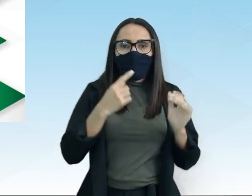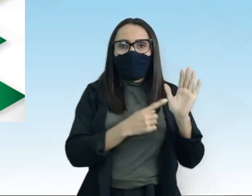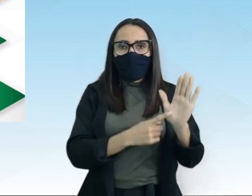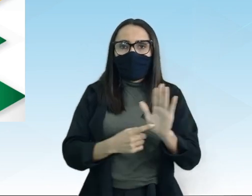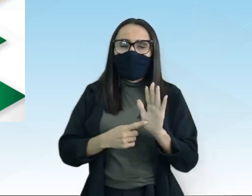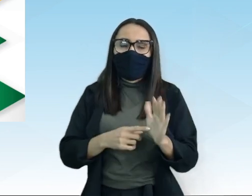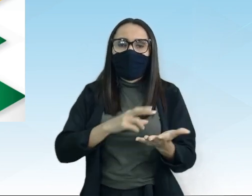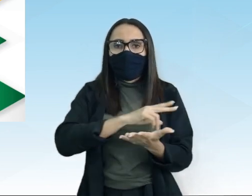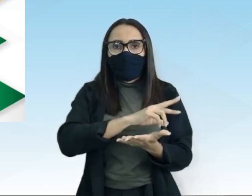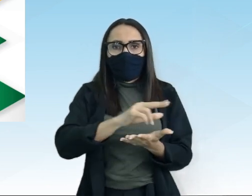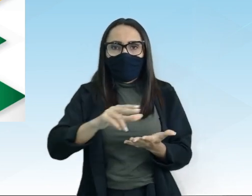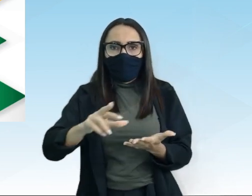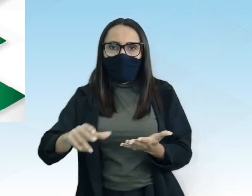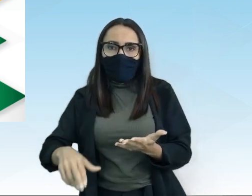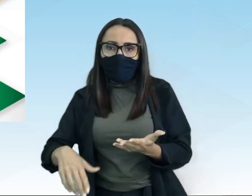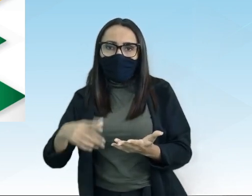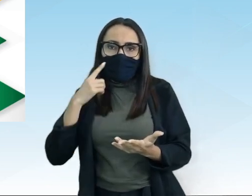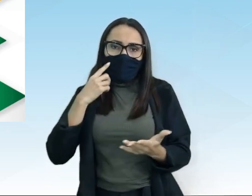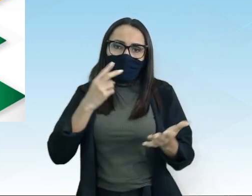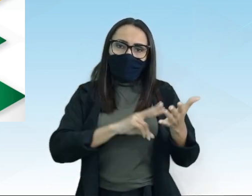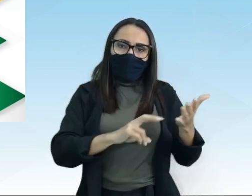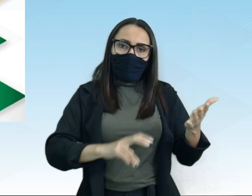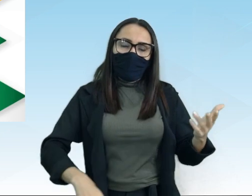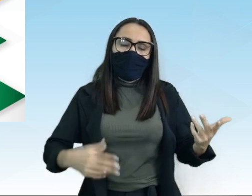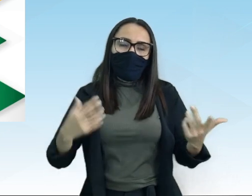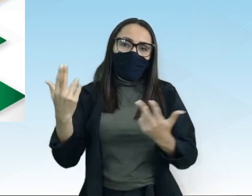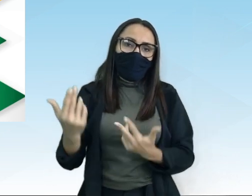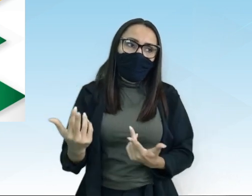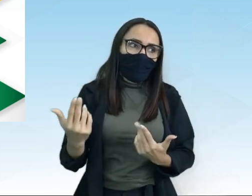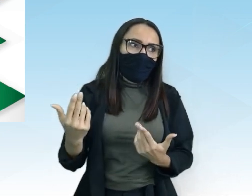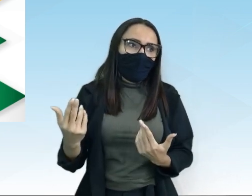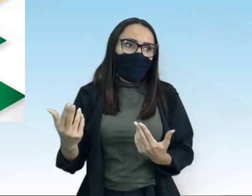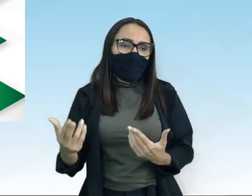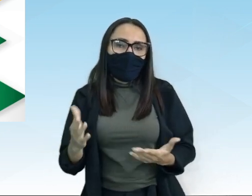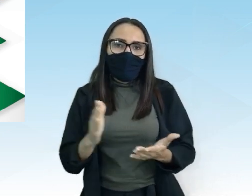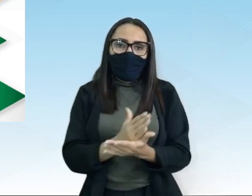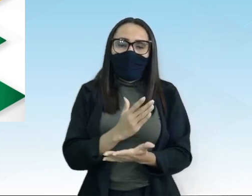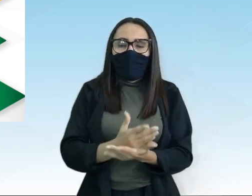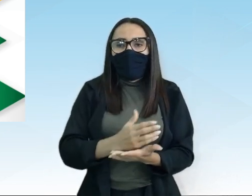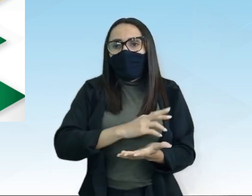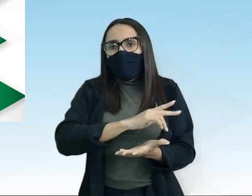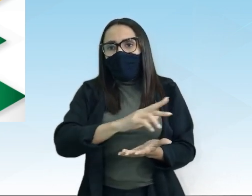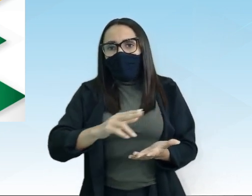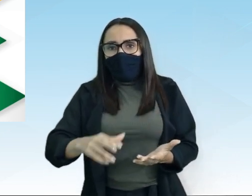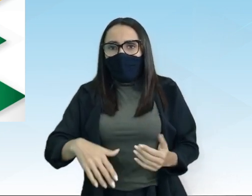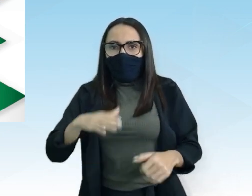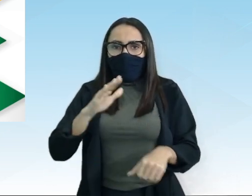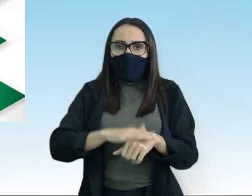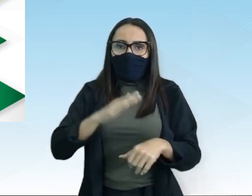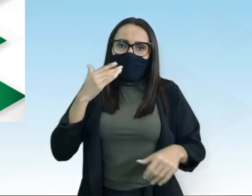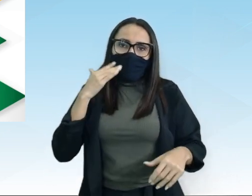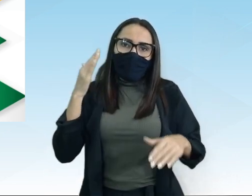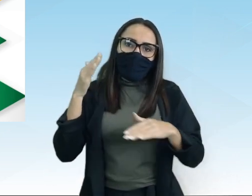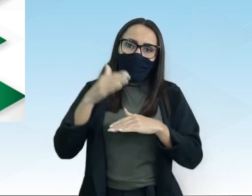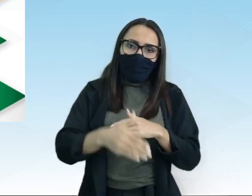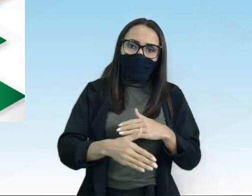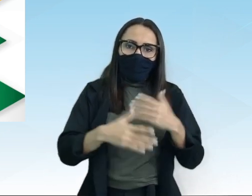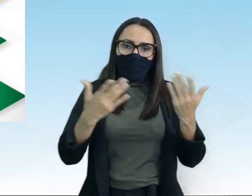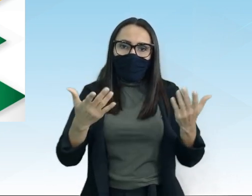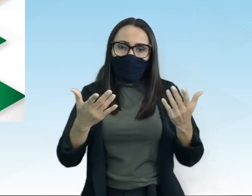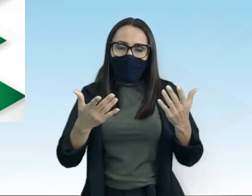grande variedade de um mesmo vocabulário ou vocábulo, algumas variedades mais dentro do chamado